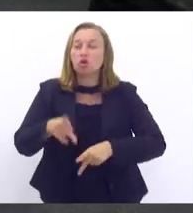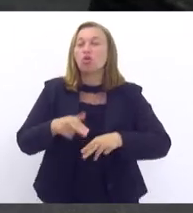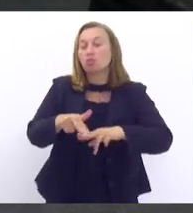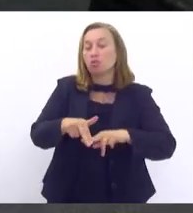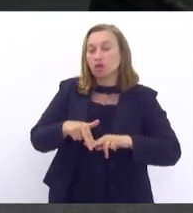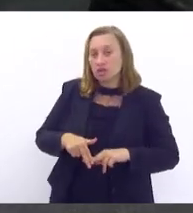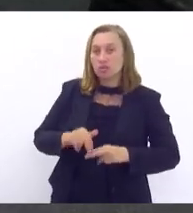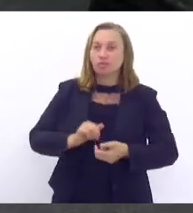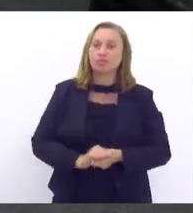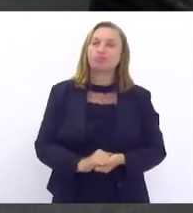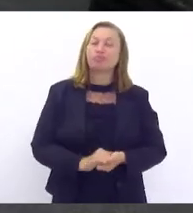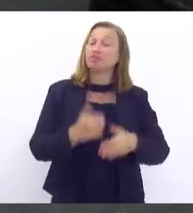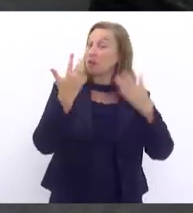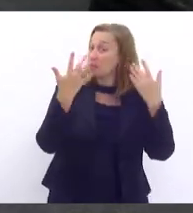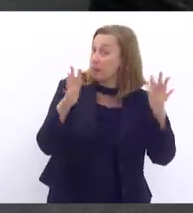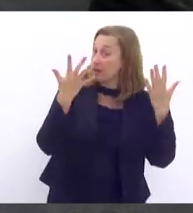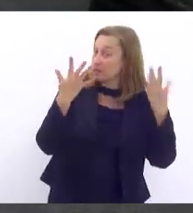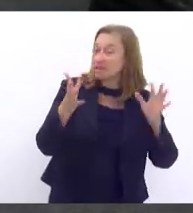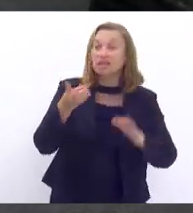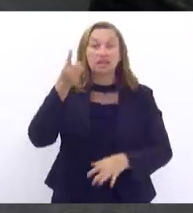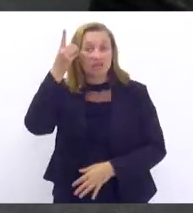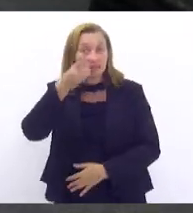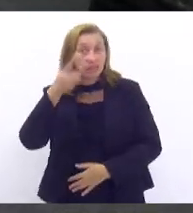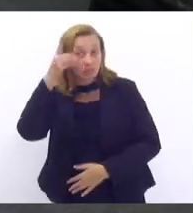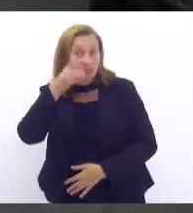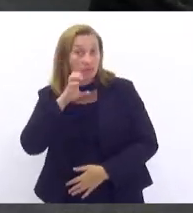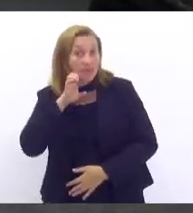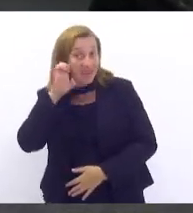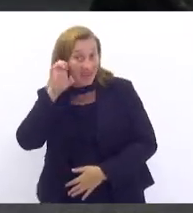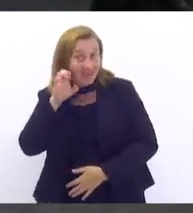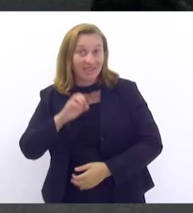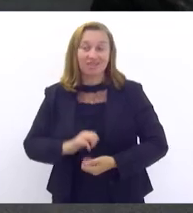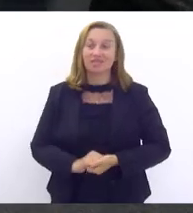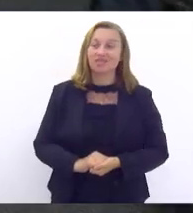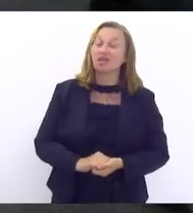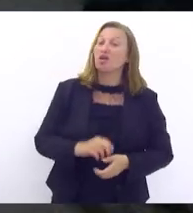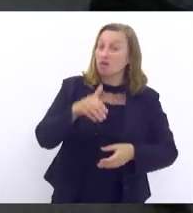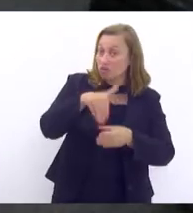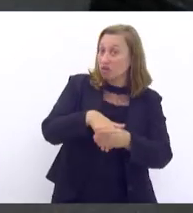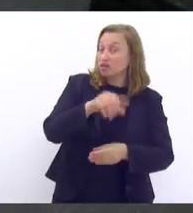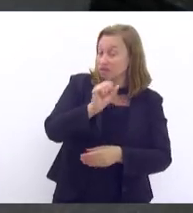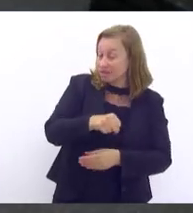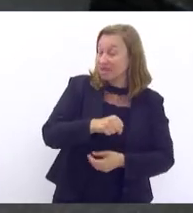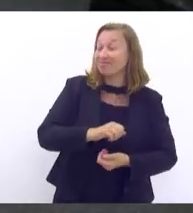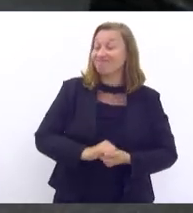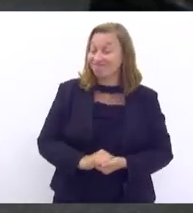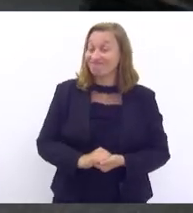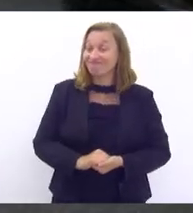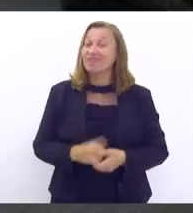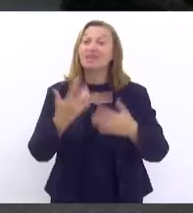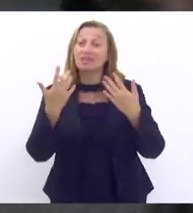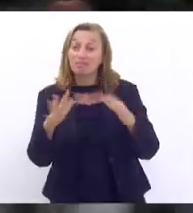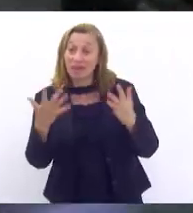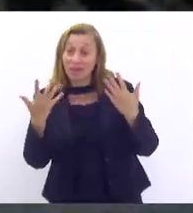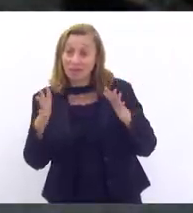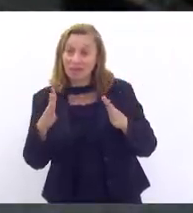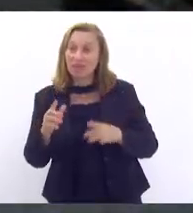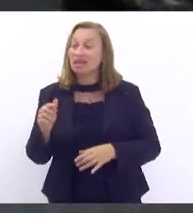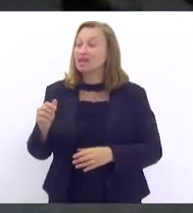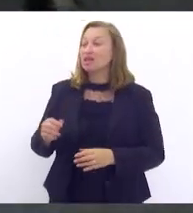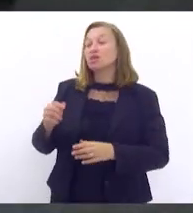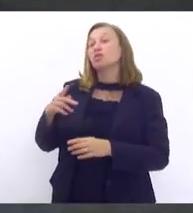isso, parabenizo a deputada Érica Takimoto, voto favoravelmente, e parabenizo